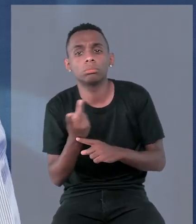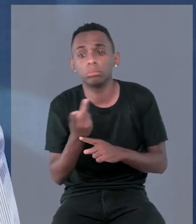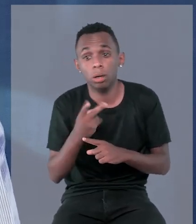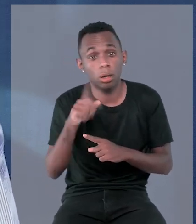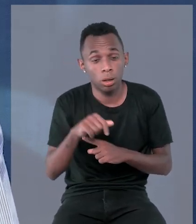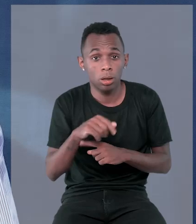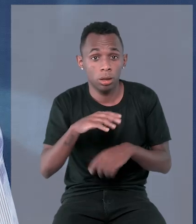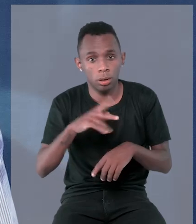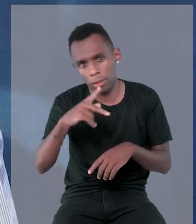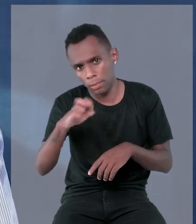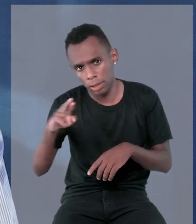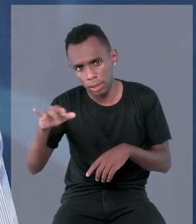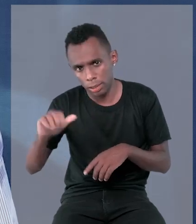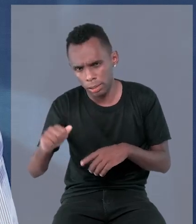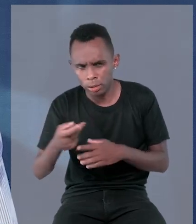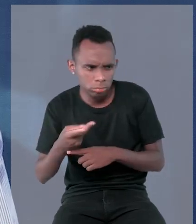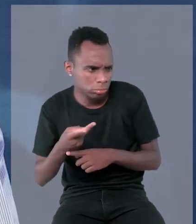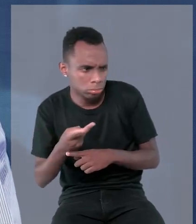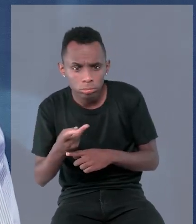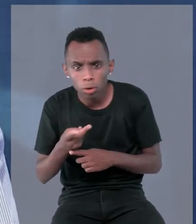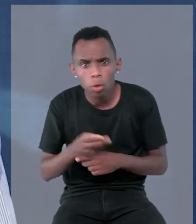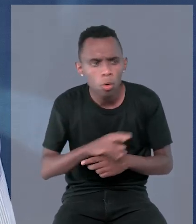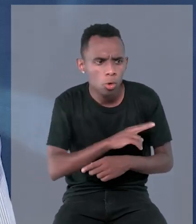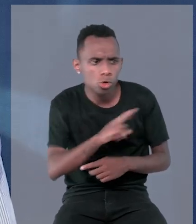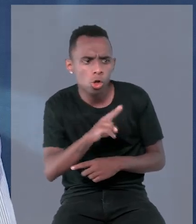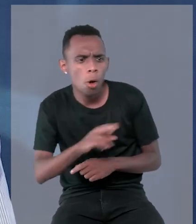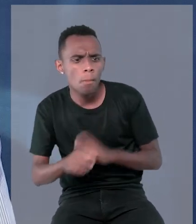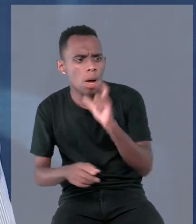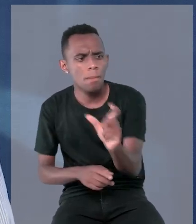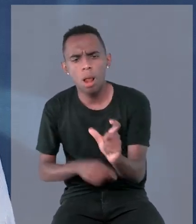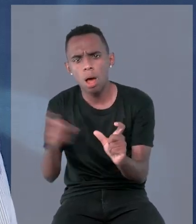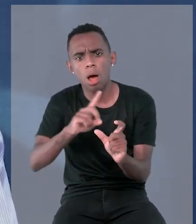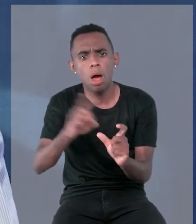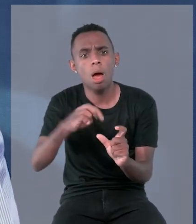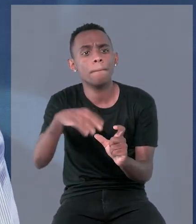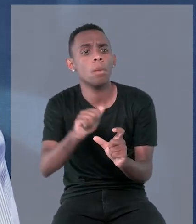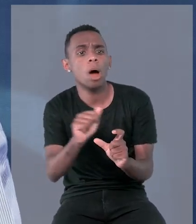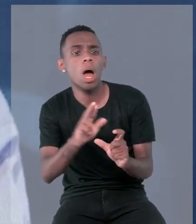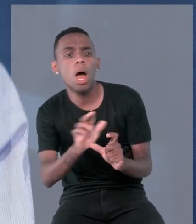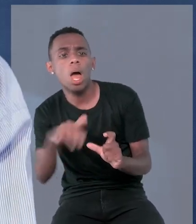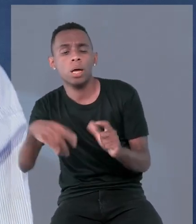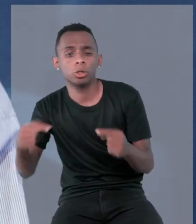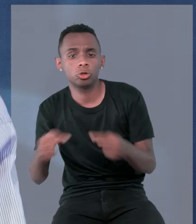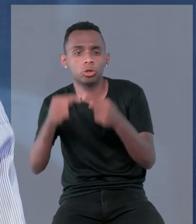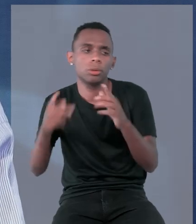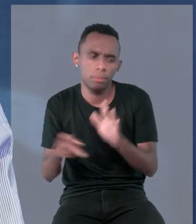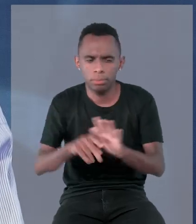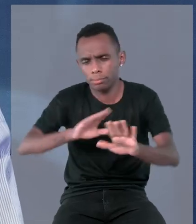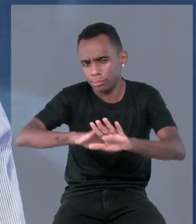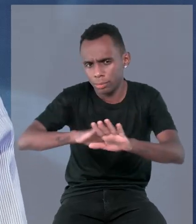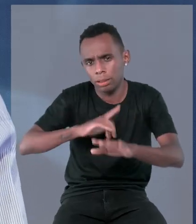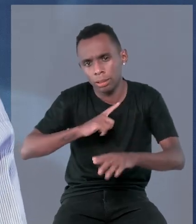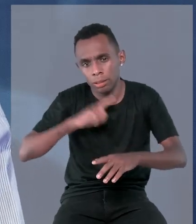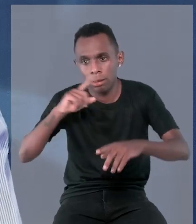Inclusive o Pereira, né, que é o investigador, fala Moahem. Não fala Moahem, né, é Moahem, né. É claro que tem um trocadilho aí,